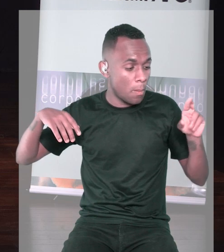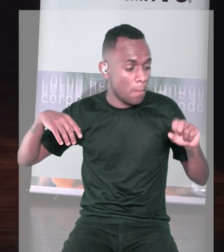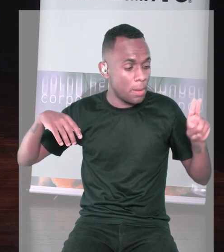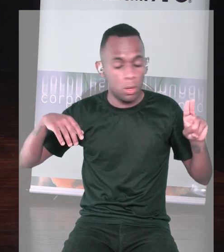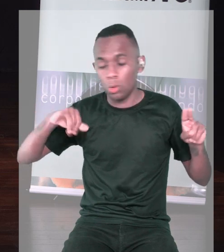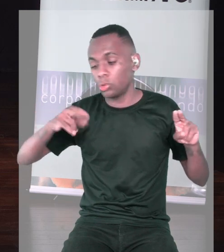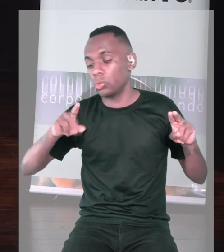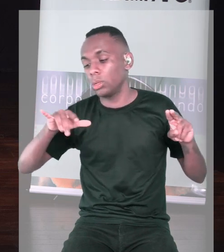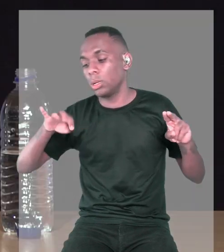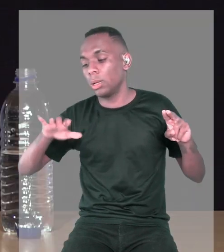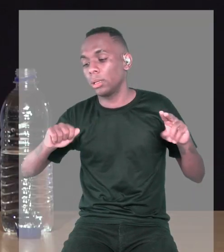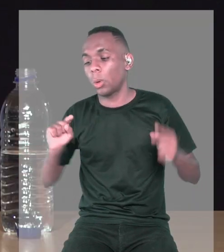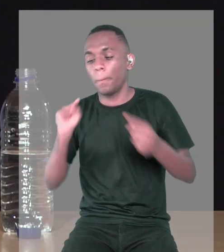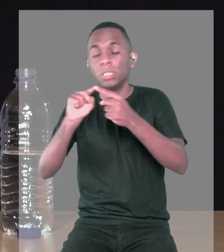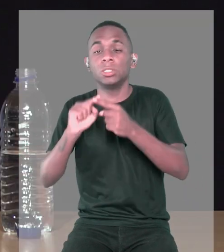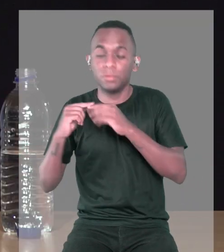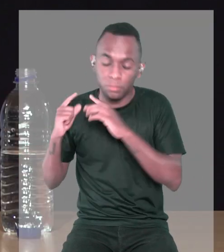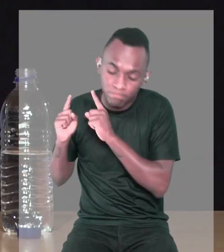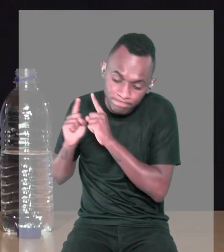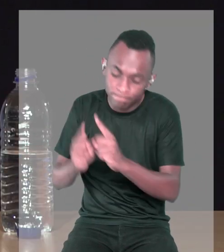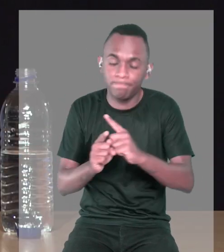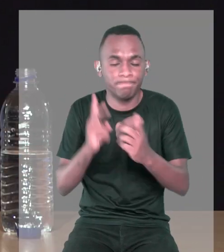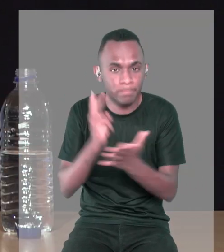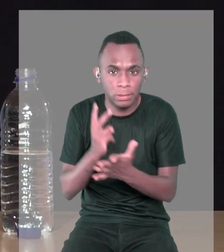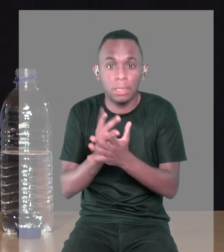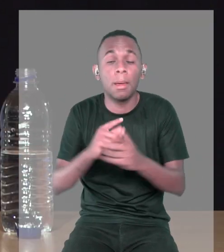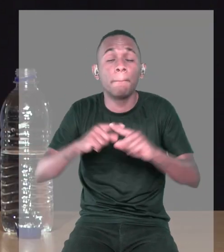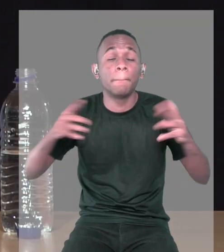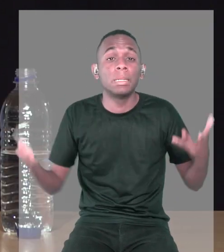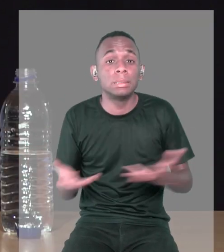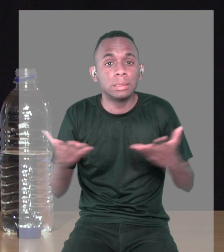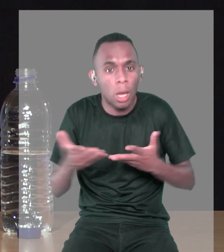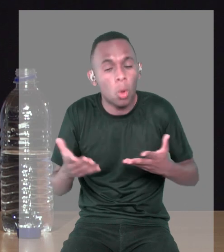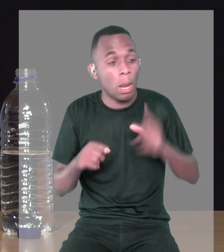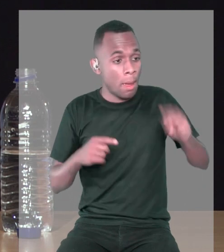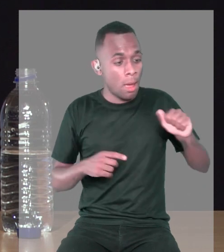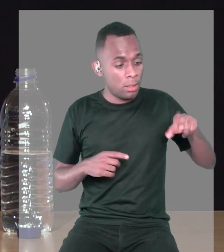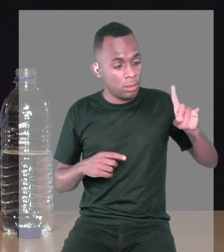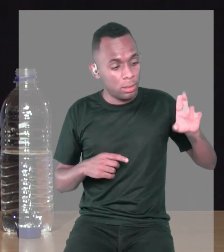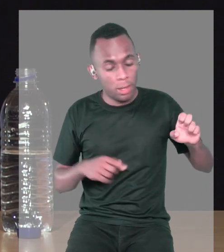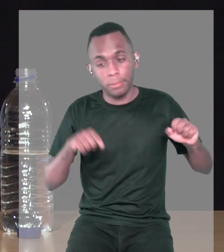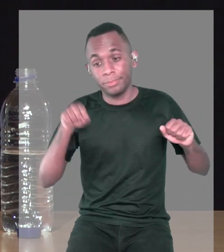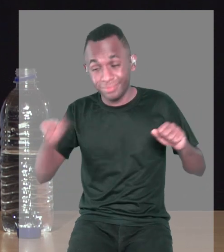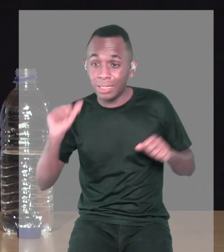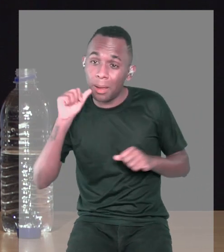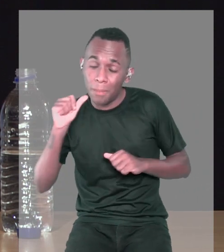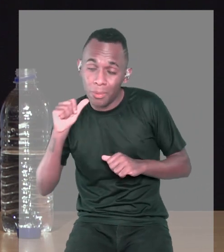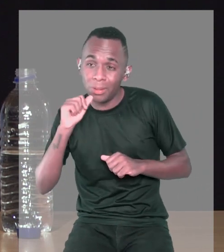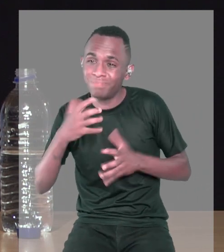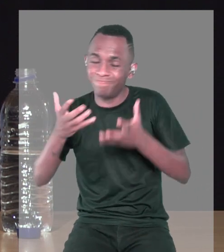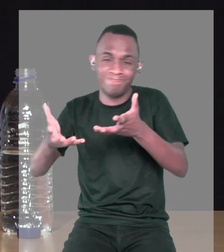amor contra os pertencimentos familiares esperados, esse mesmo romantismo agora fazia André e